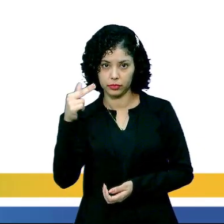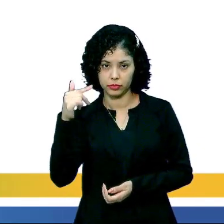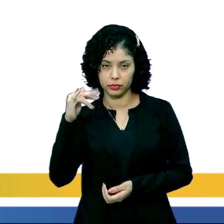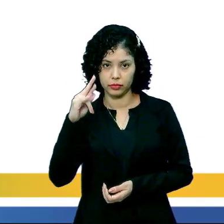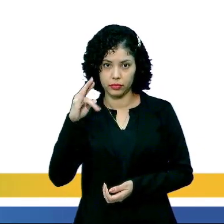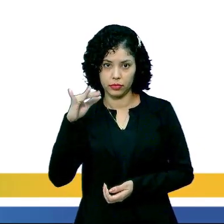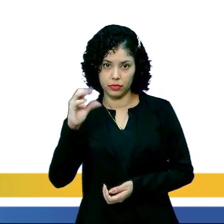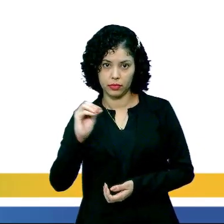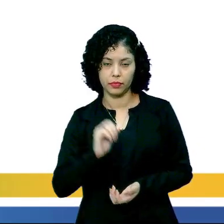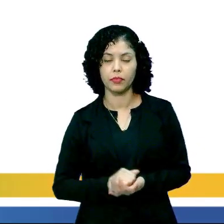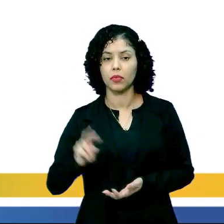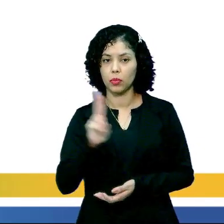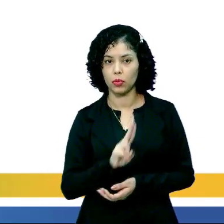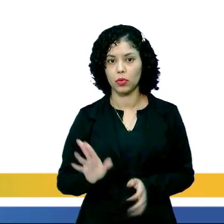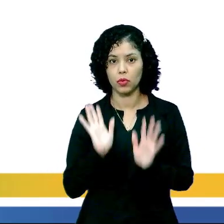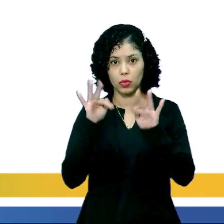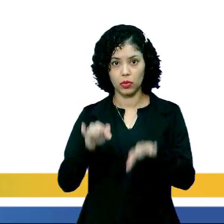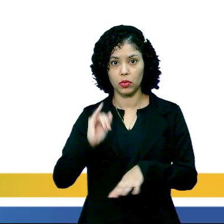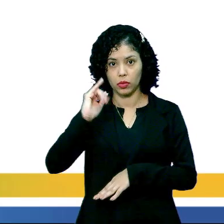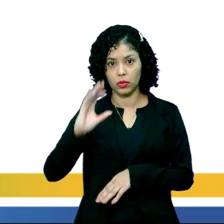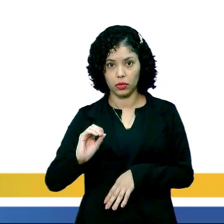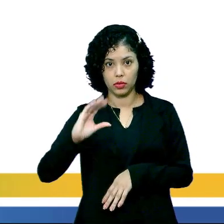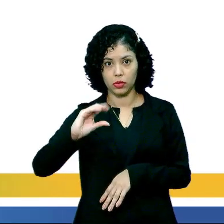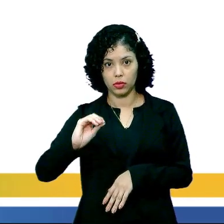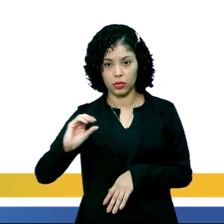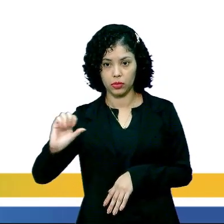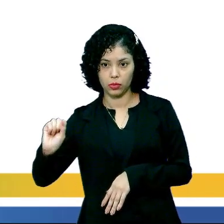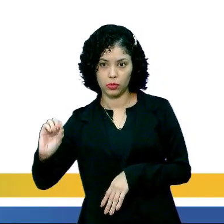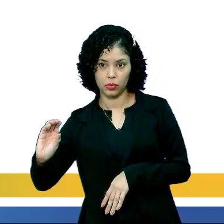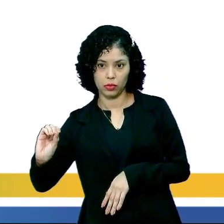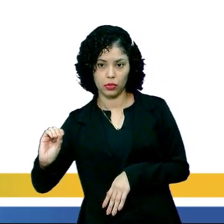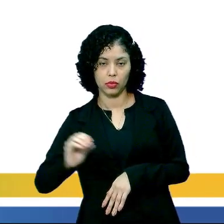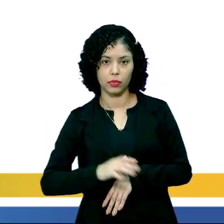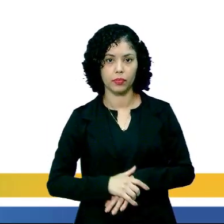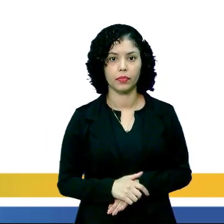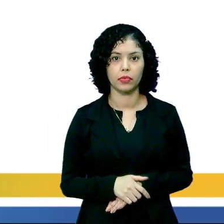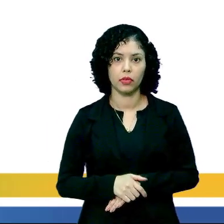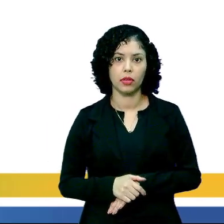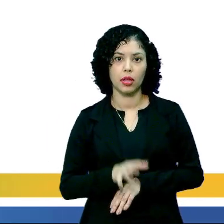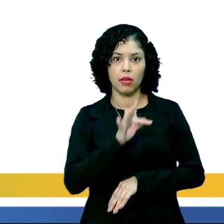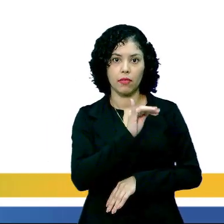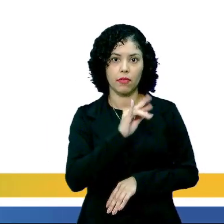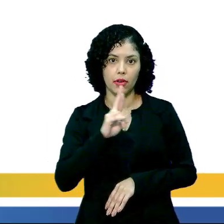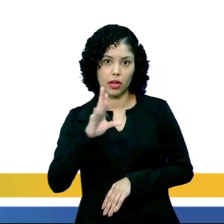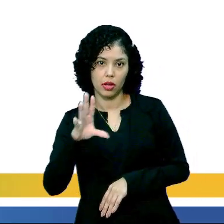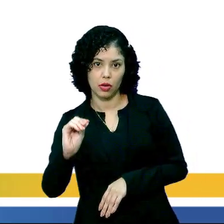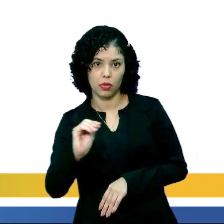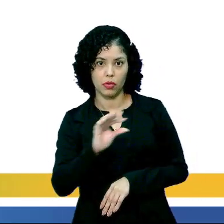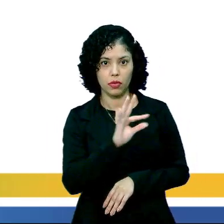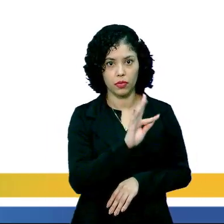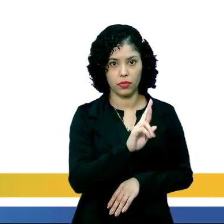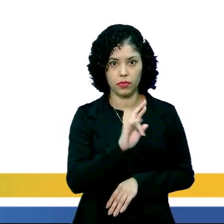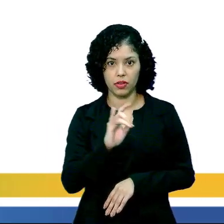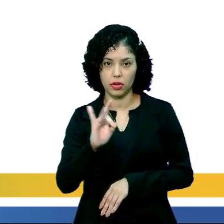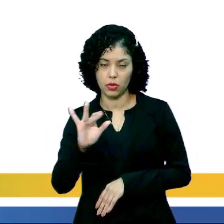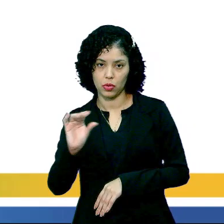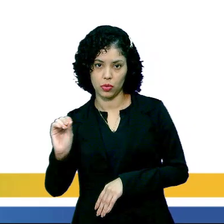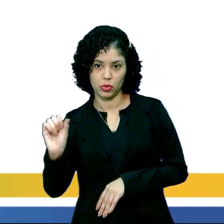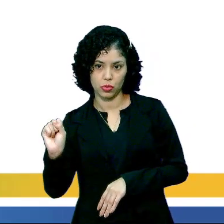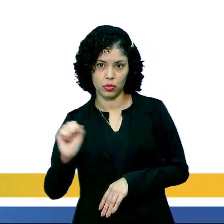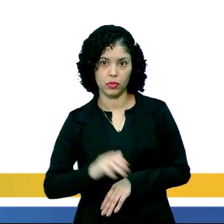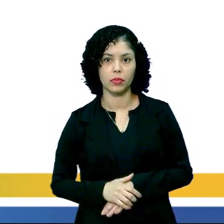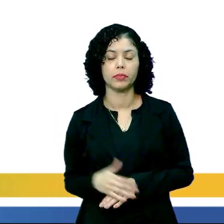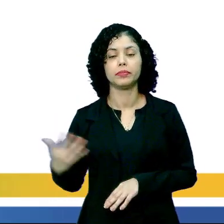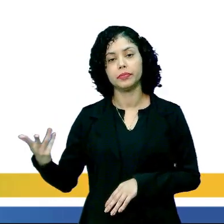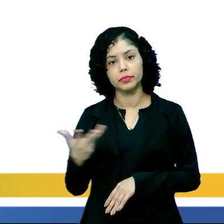mas eu também posso usar as terminações e curioso e hidróxido férrico e hidróxido ferroso o nome da base